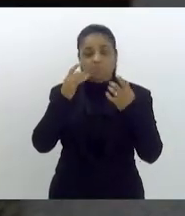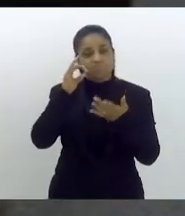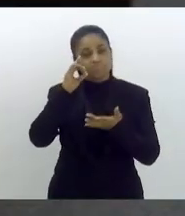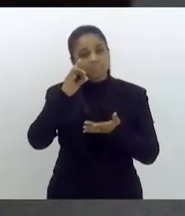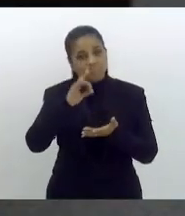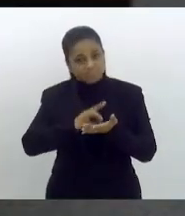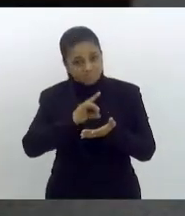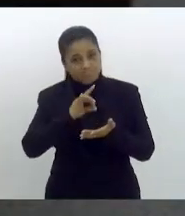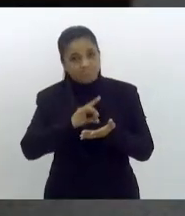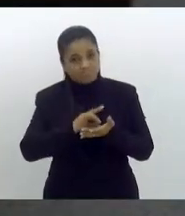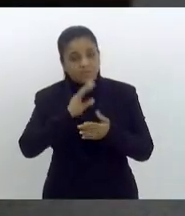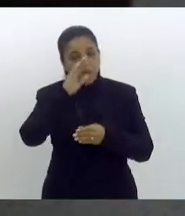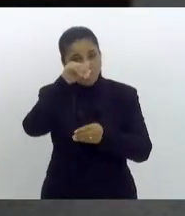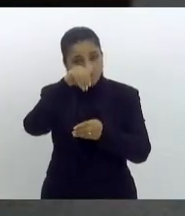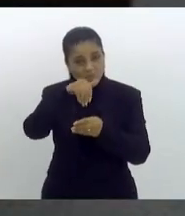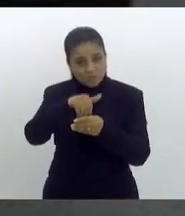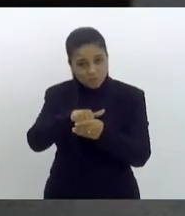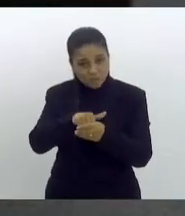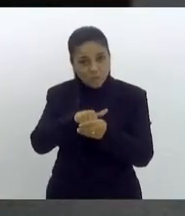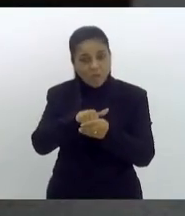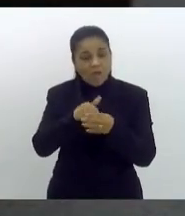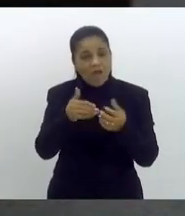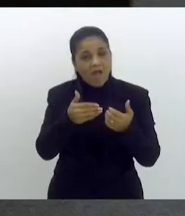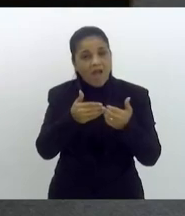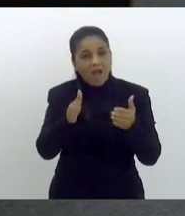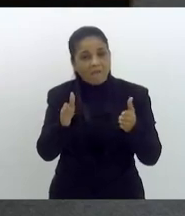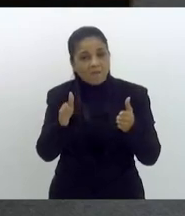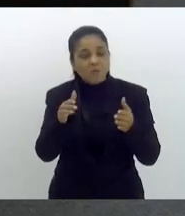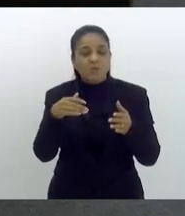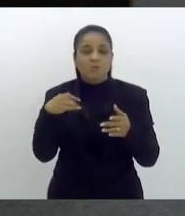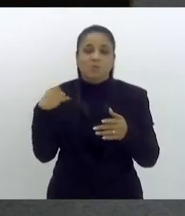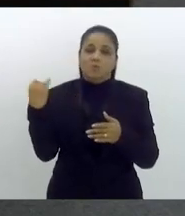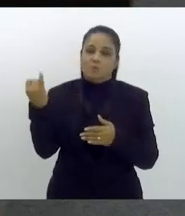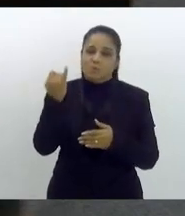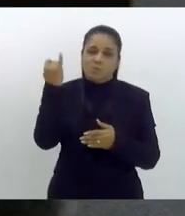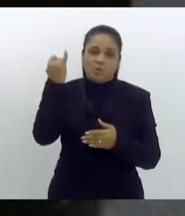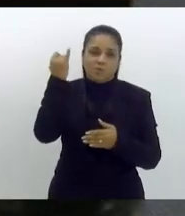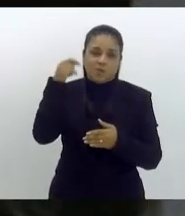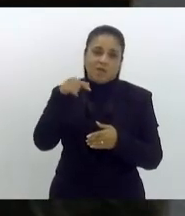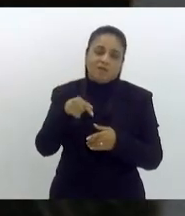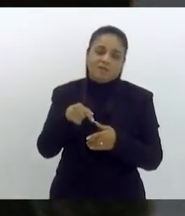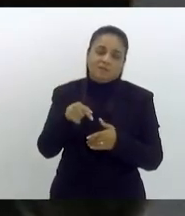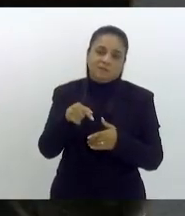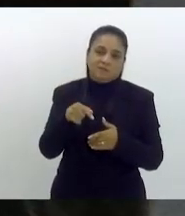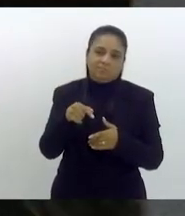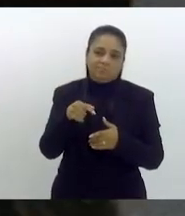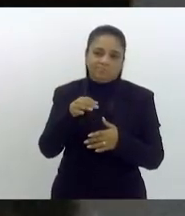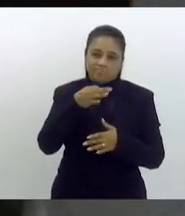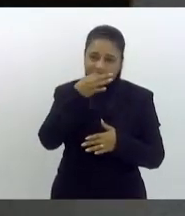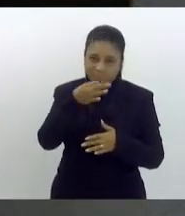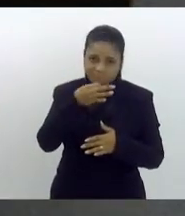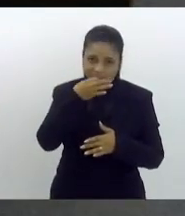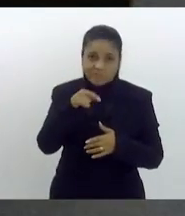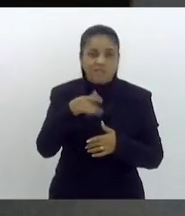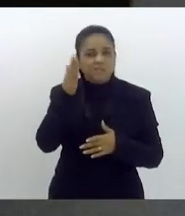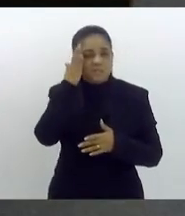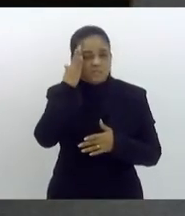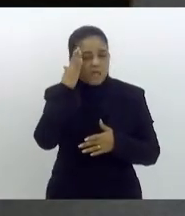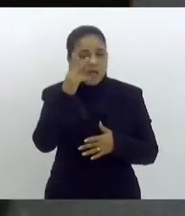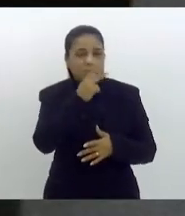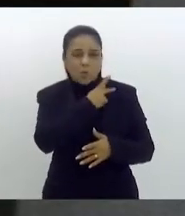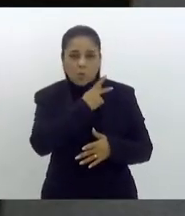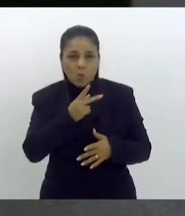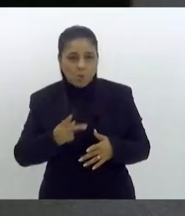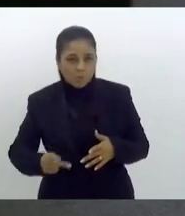esta votação abriu um precedente importante nós no campo da esquerda sabemos que esse presidente não é